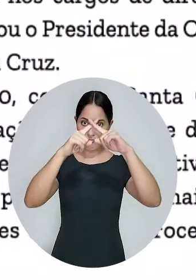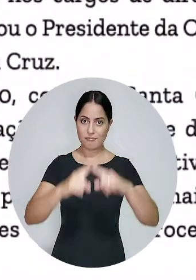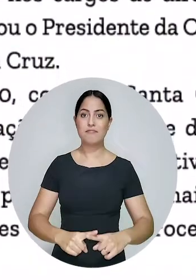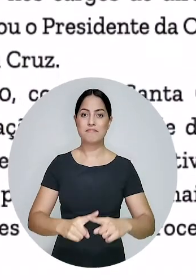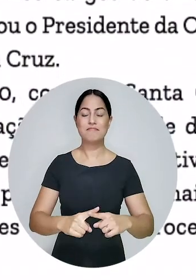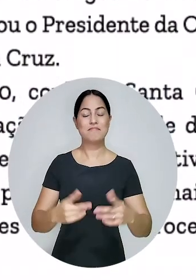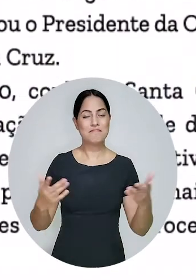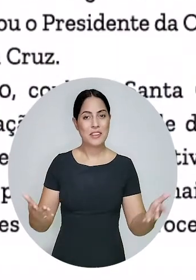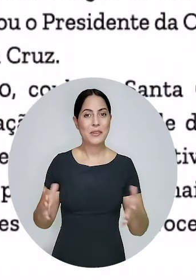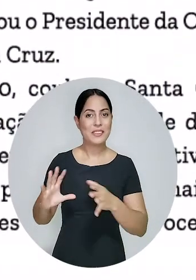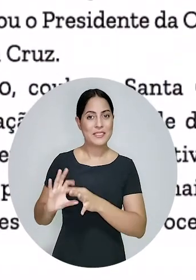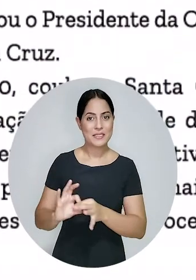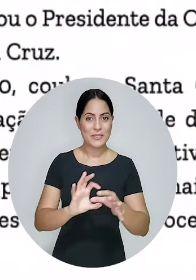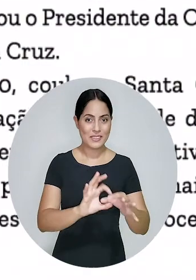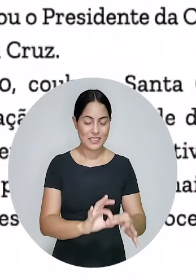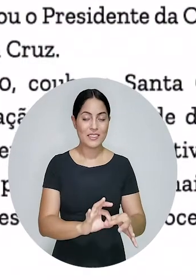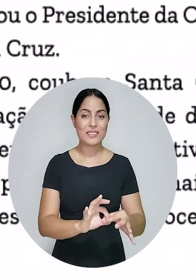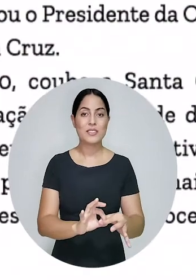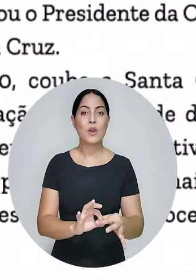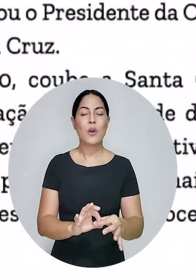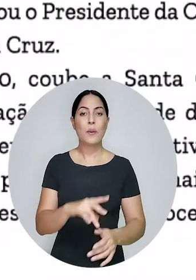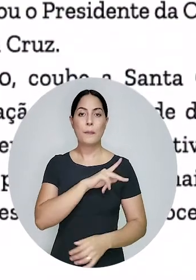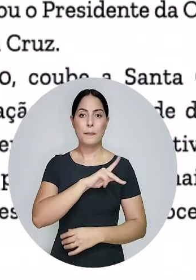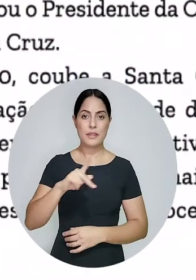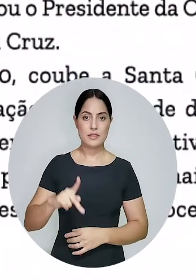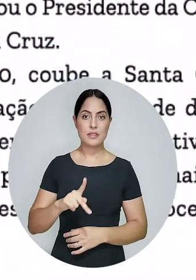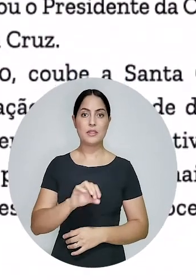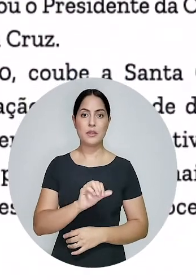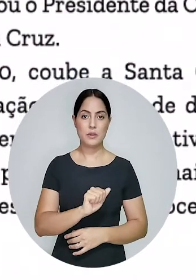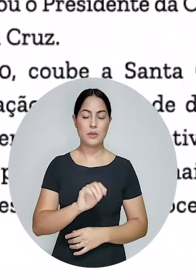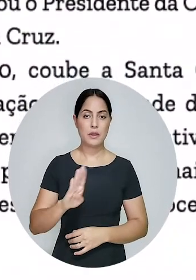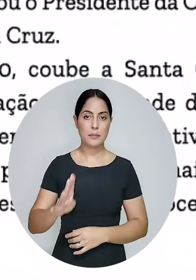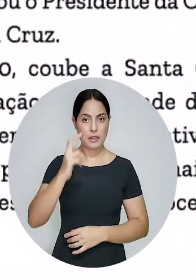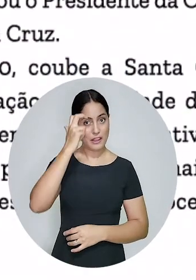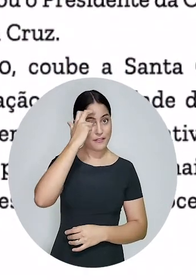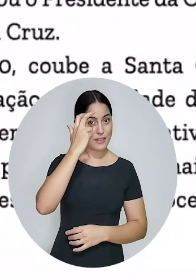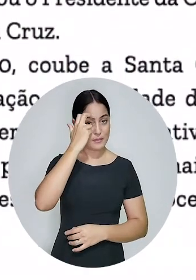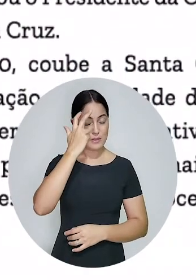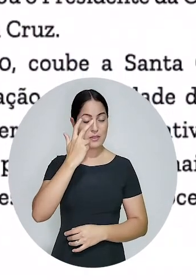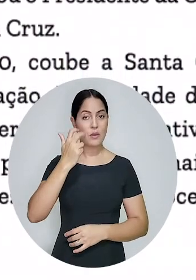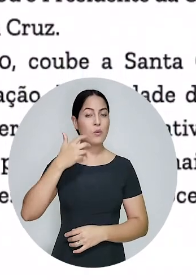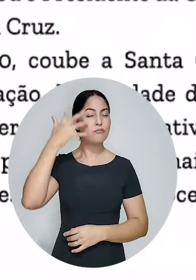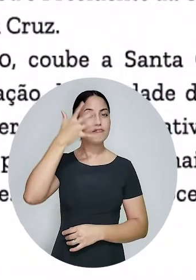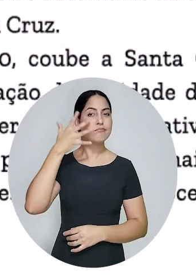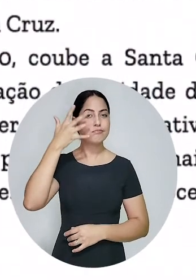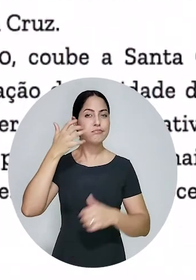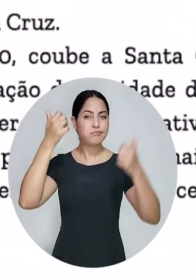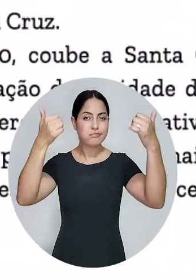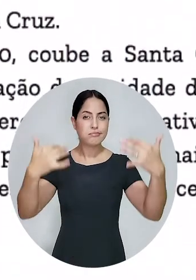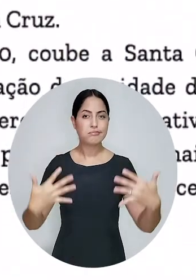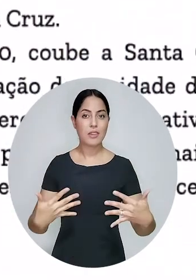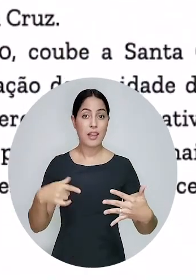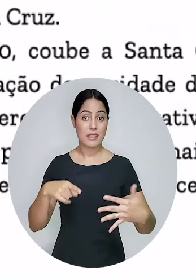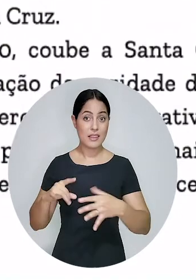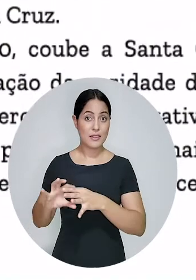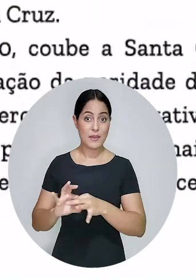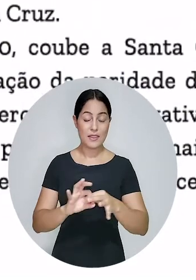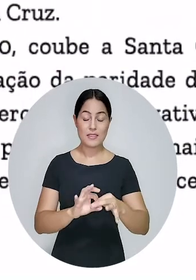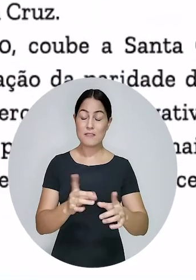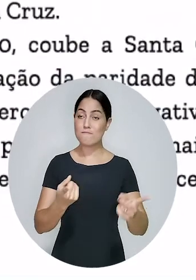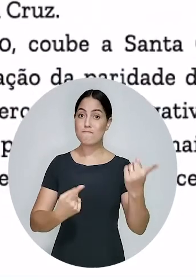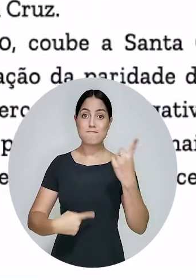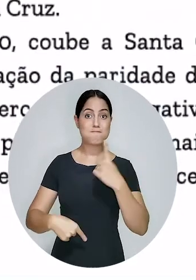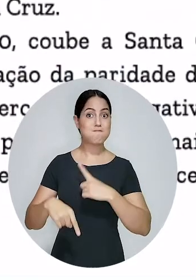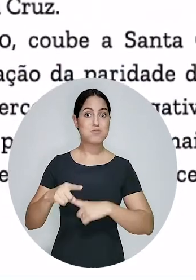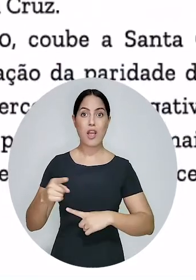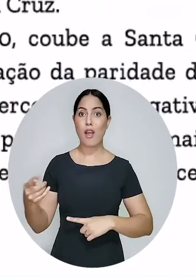Cruz, afirmou que considera um grande avanço ter, pela primeira vez em uma eleição, chapas com paridade de gênero na OAB